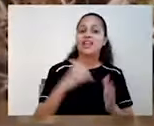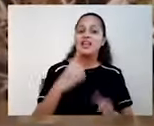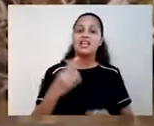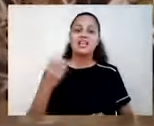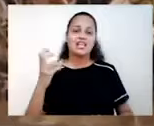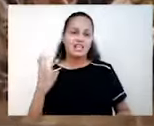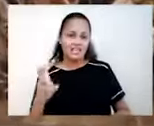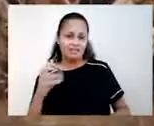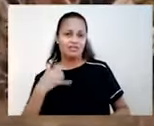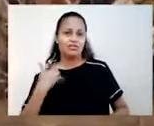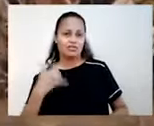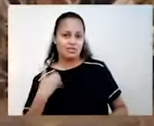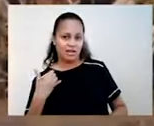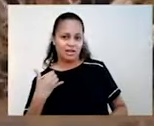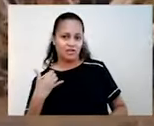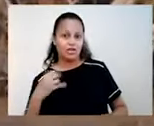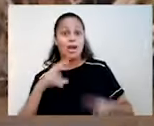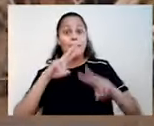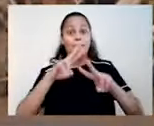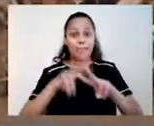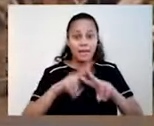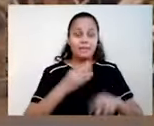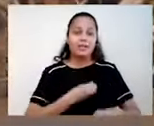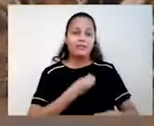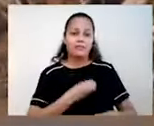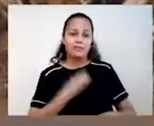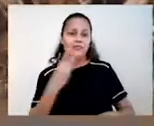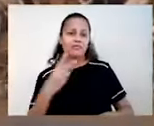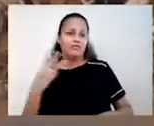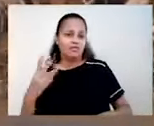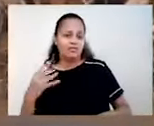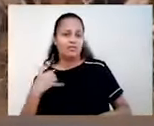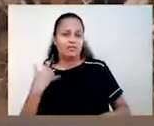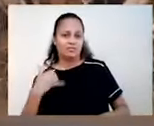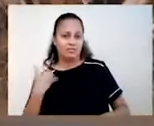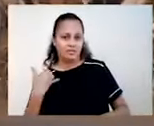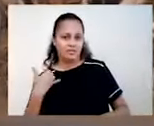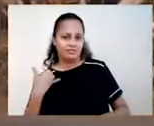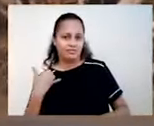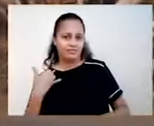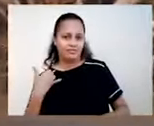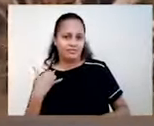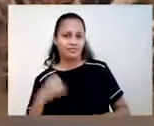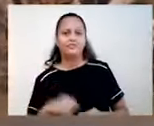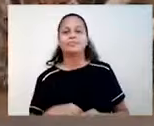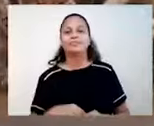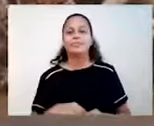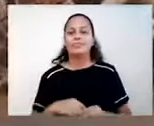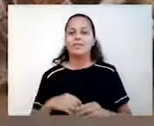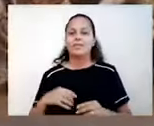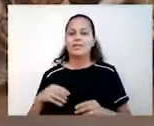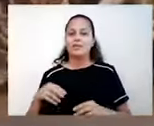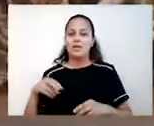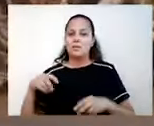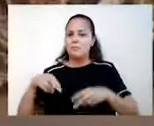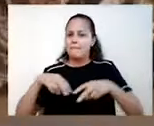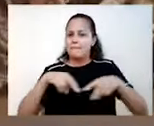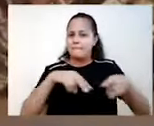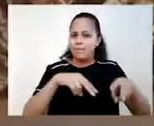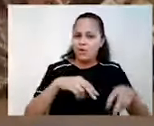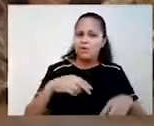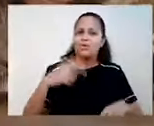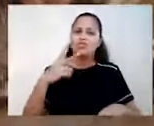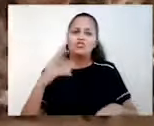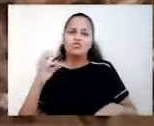até 23 anos. As fêmeas vivem um território de aproximadamente 20 a 40 quilômetros